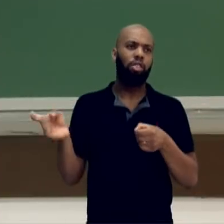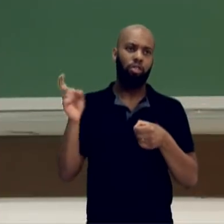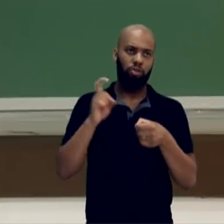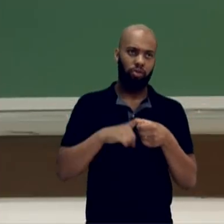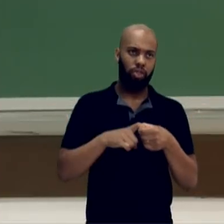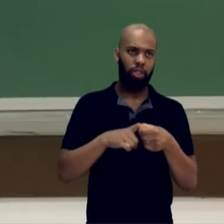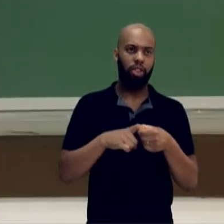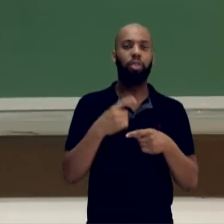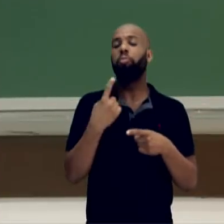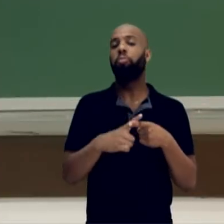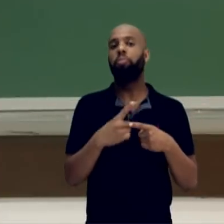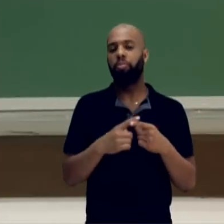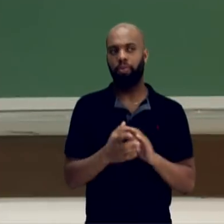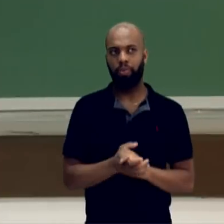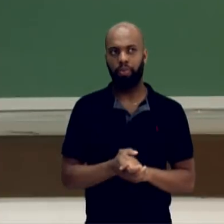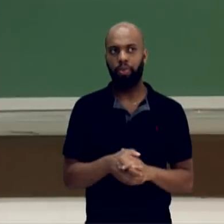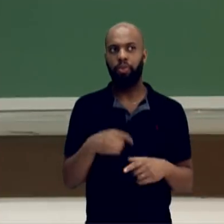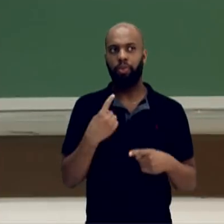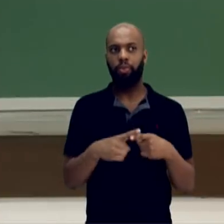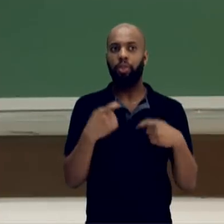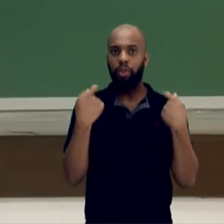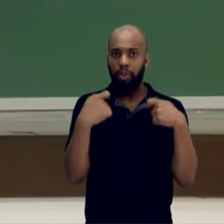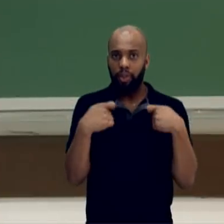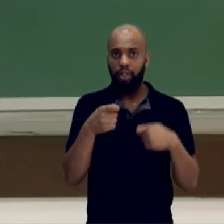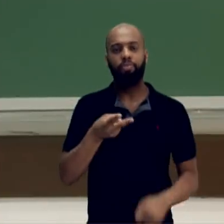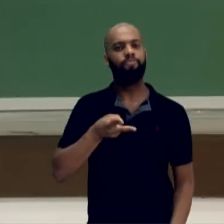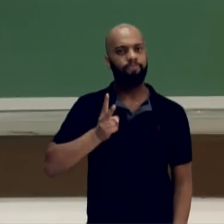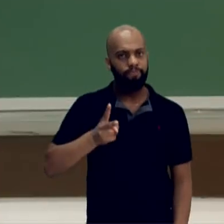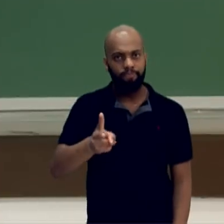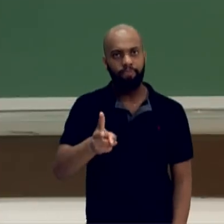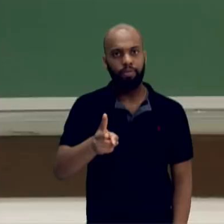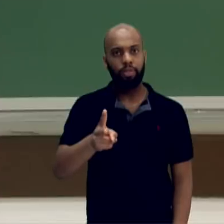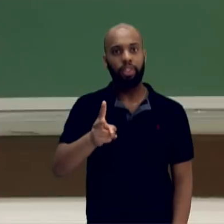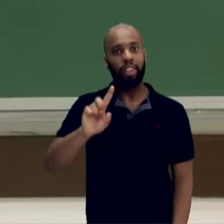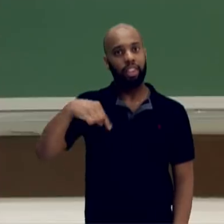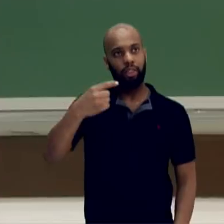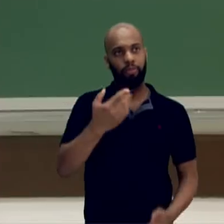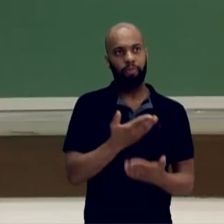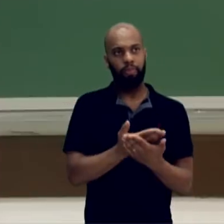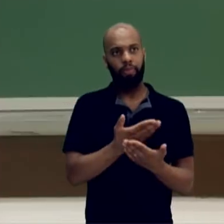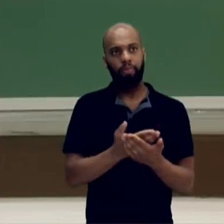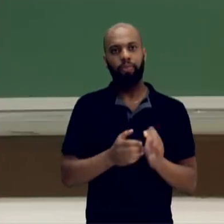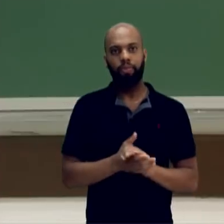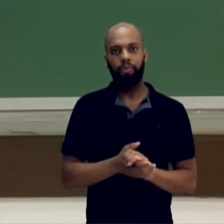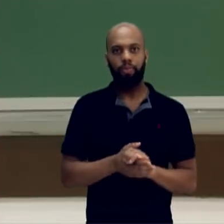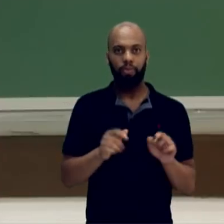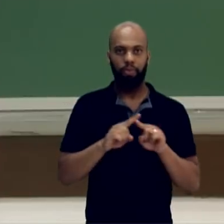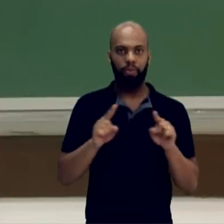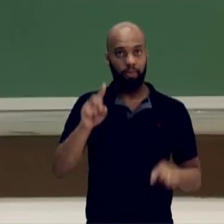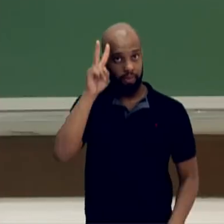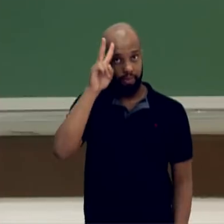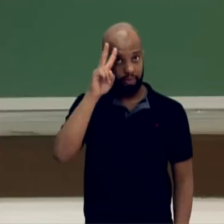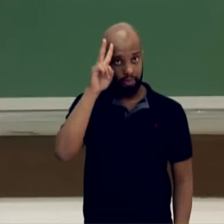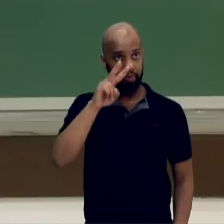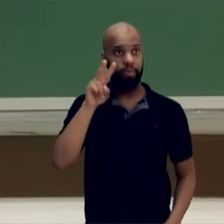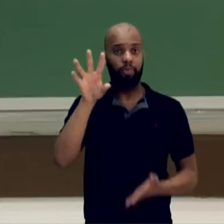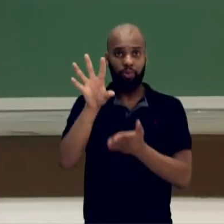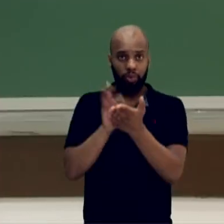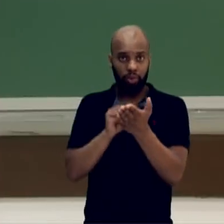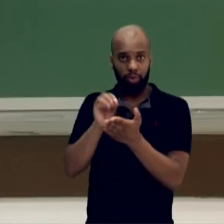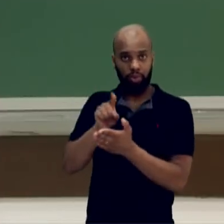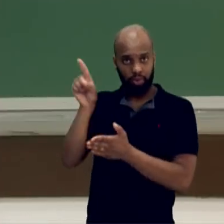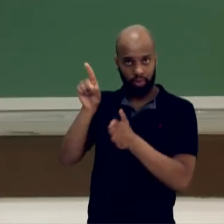aqui, porque é um trabalho que a gente vai dar continuidade na próxima aula. Lembrem, anote